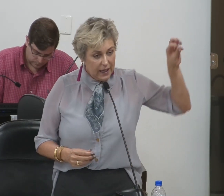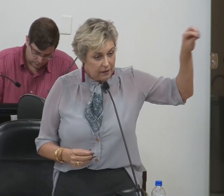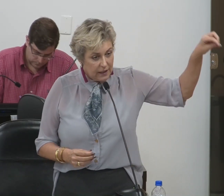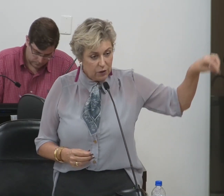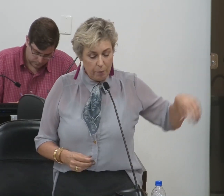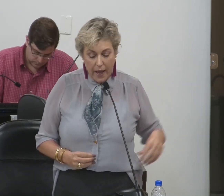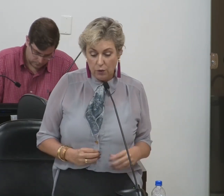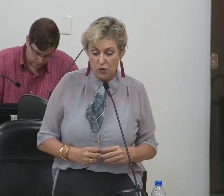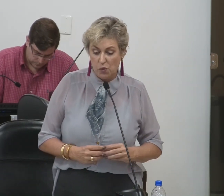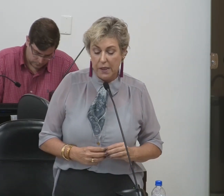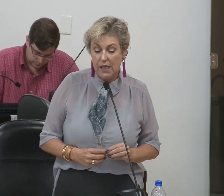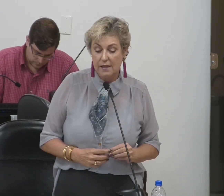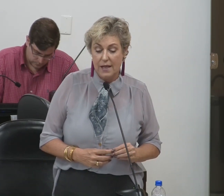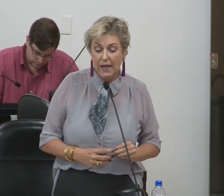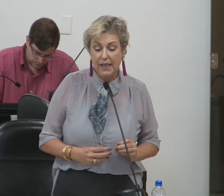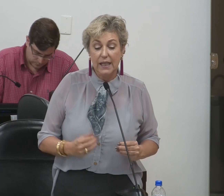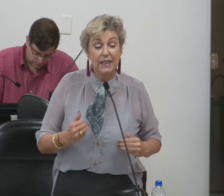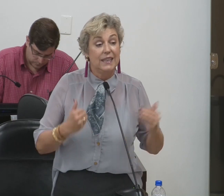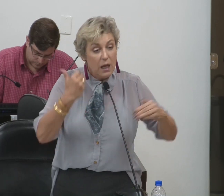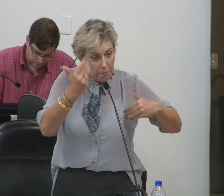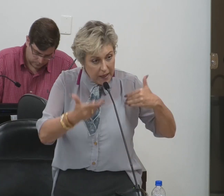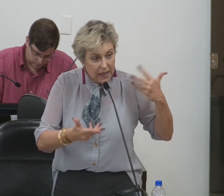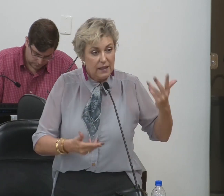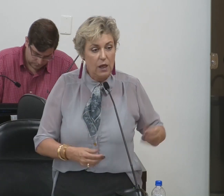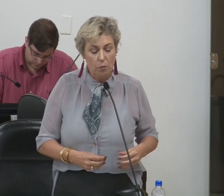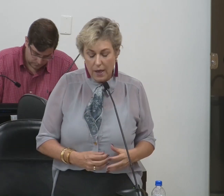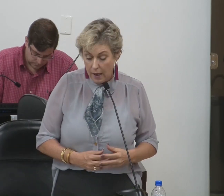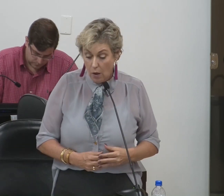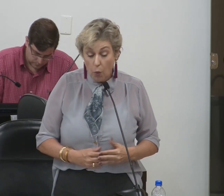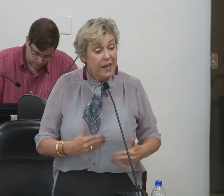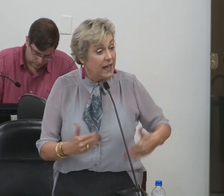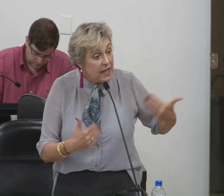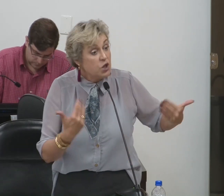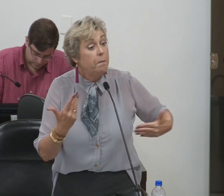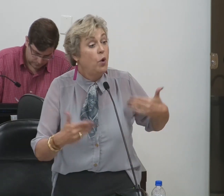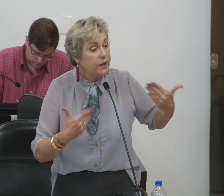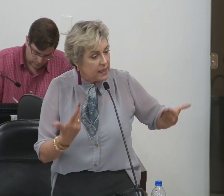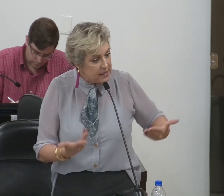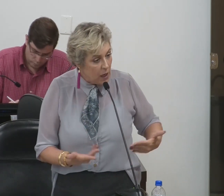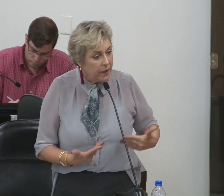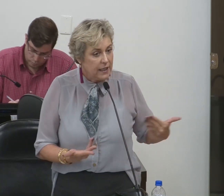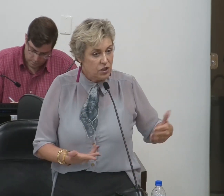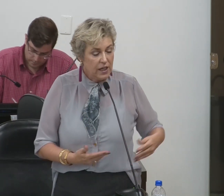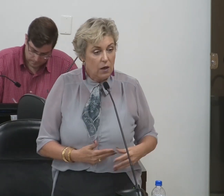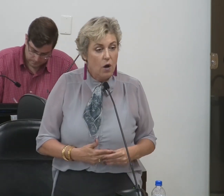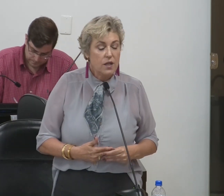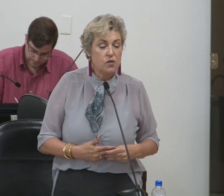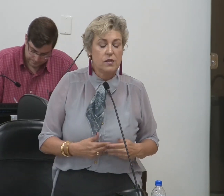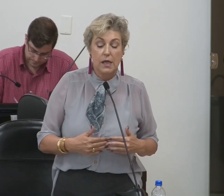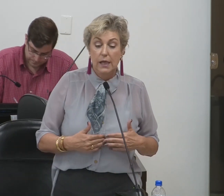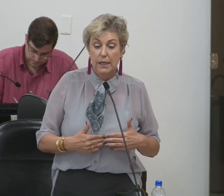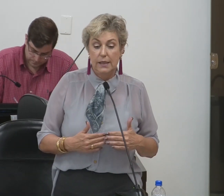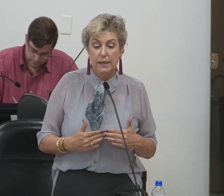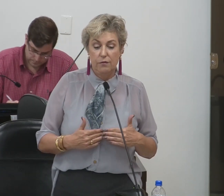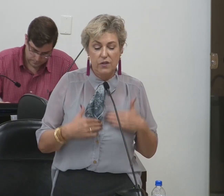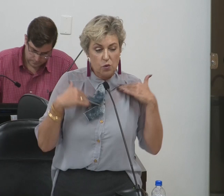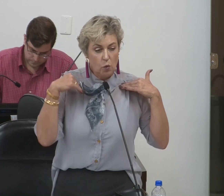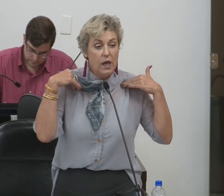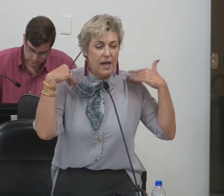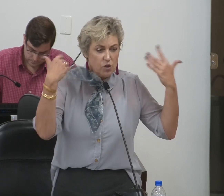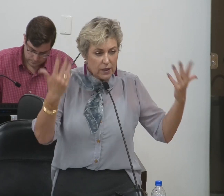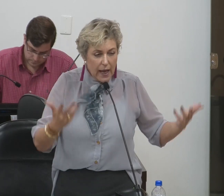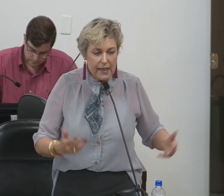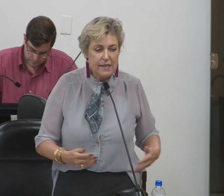rural, entrando o bairro dos Pires ali, que também tem um grande potencial até de negócios,